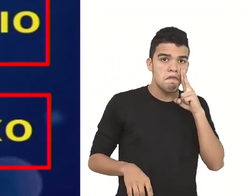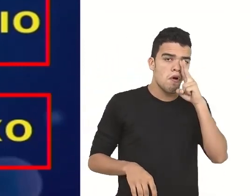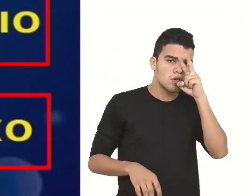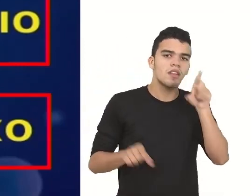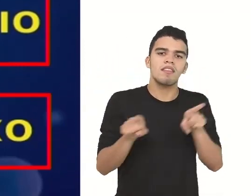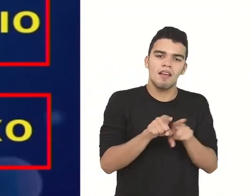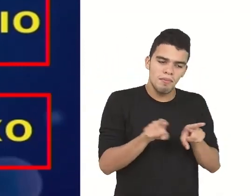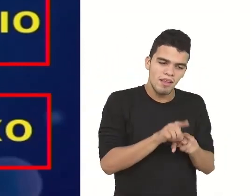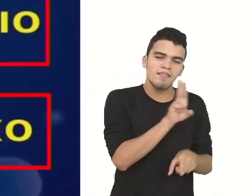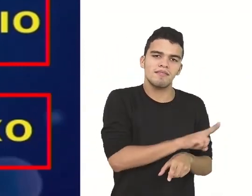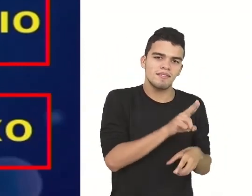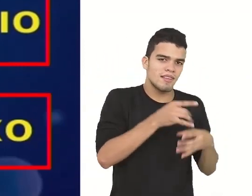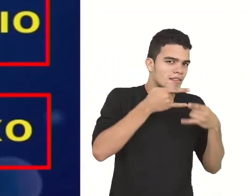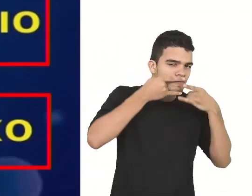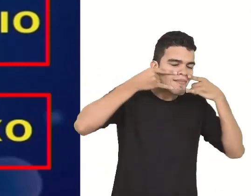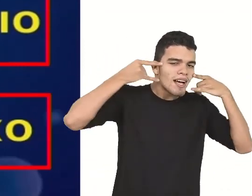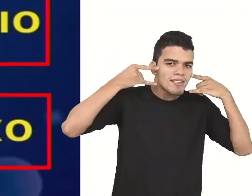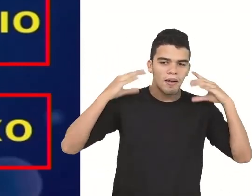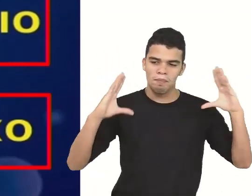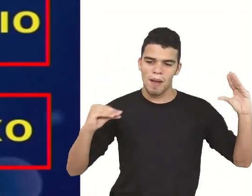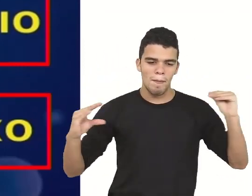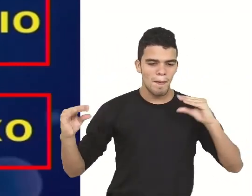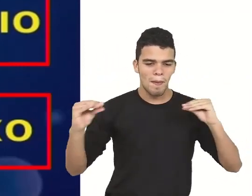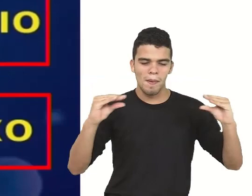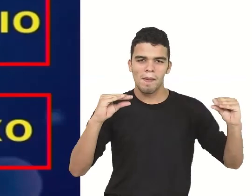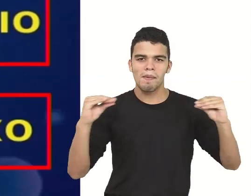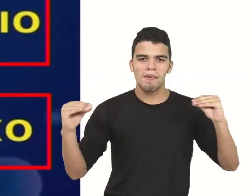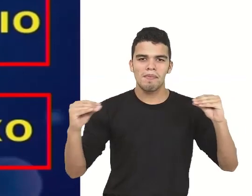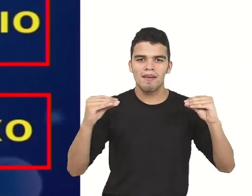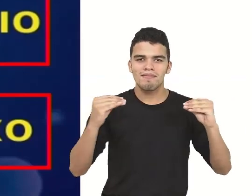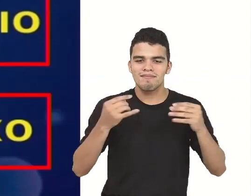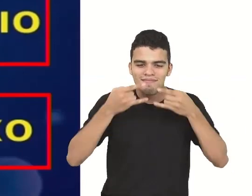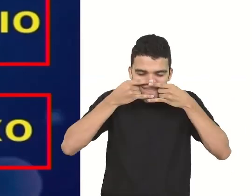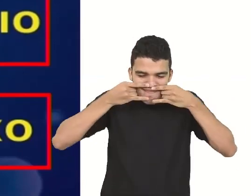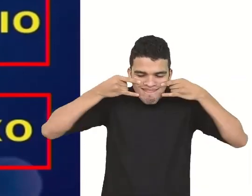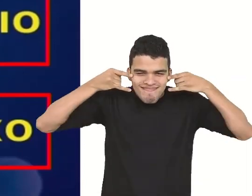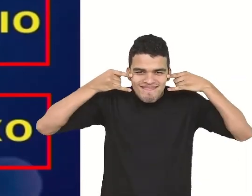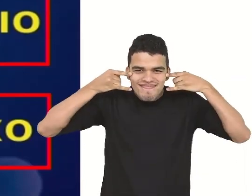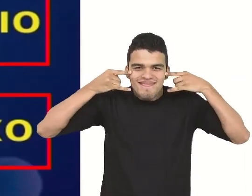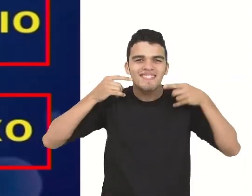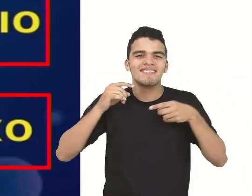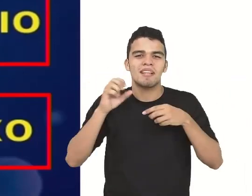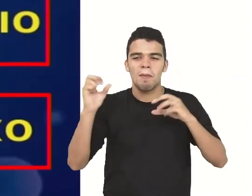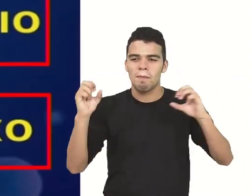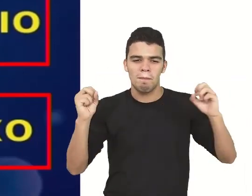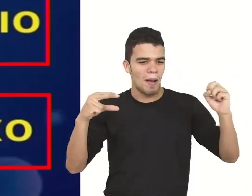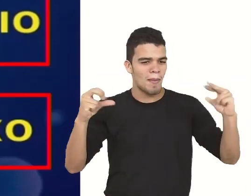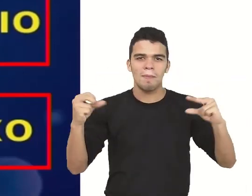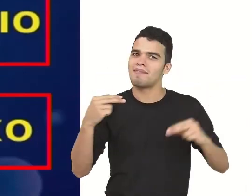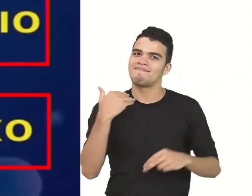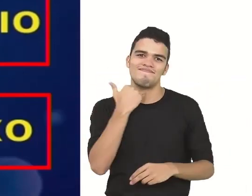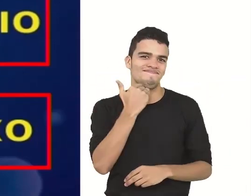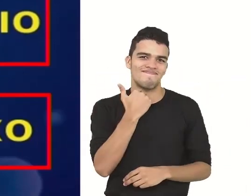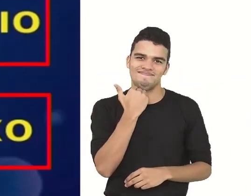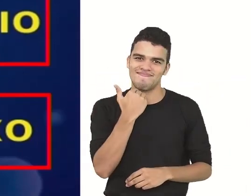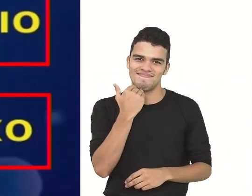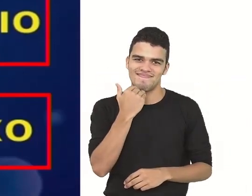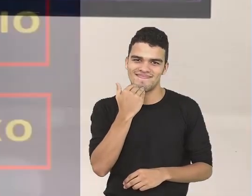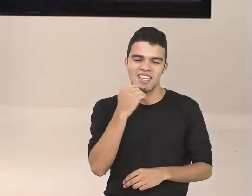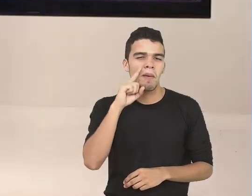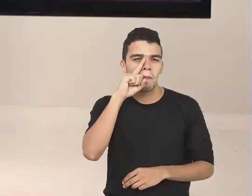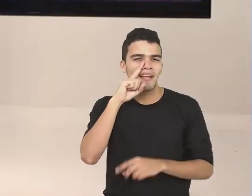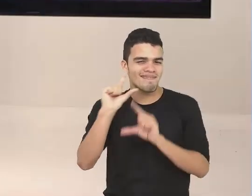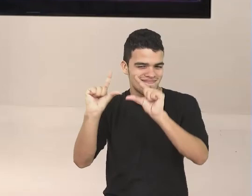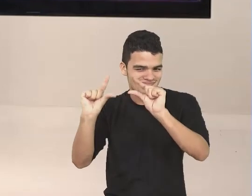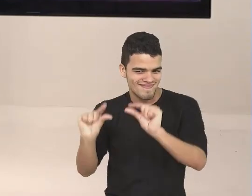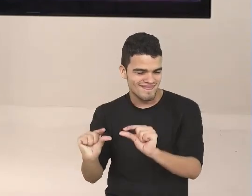risco de contração da doença é muito baixo. Tudo bem? Então, a gente fica preocupado em sair